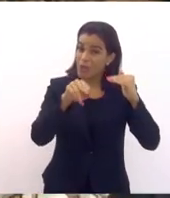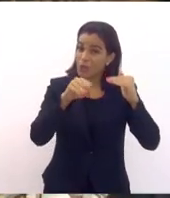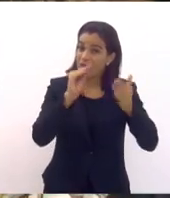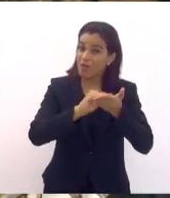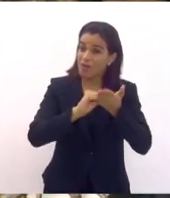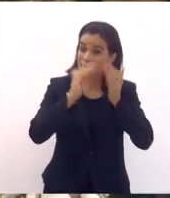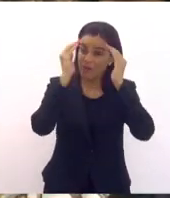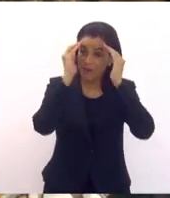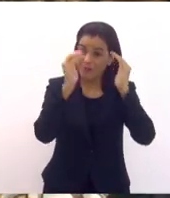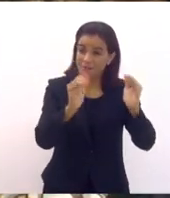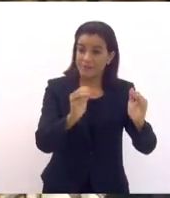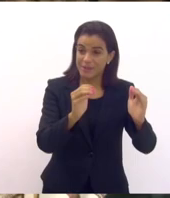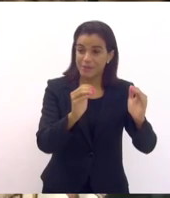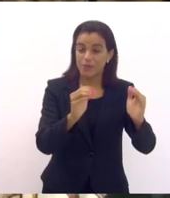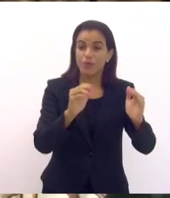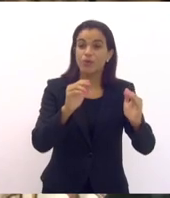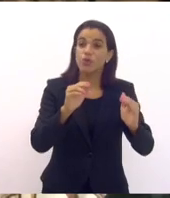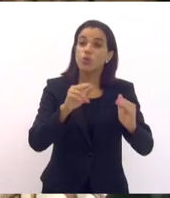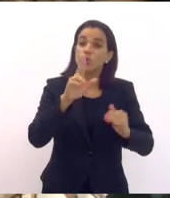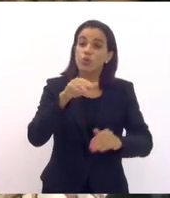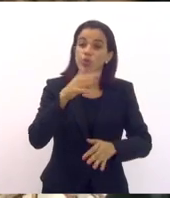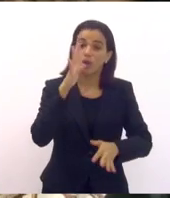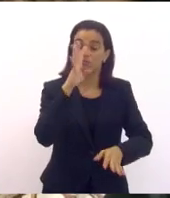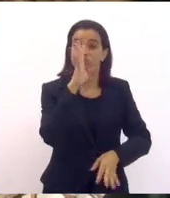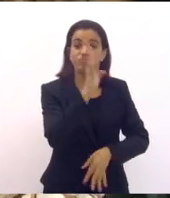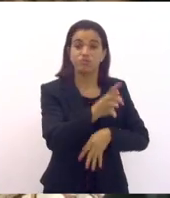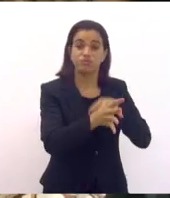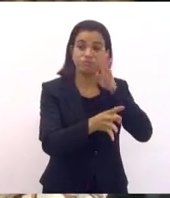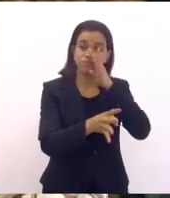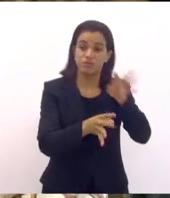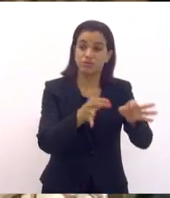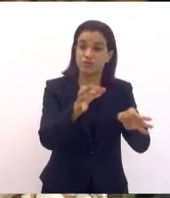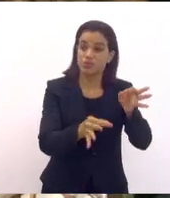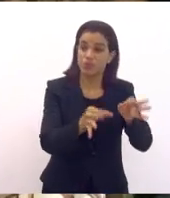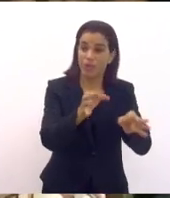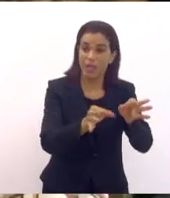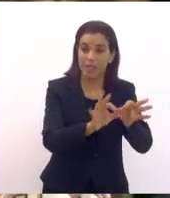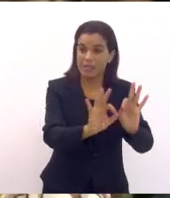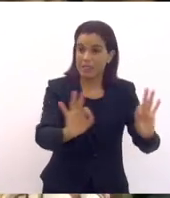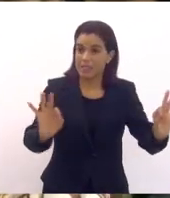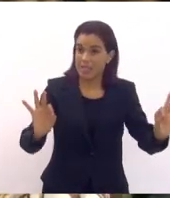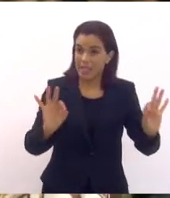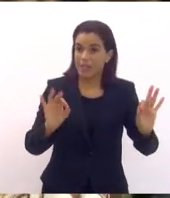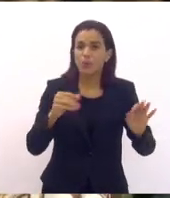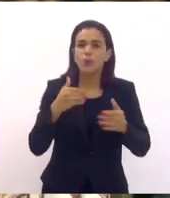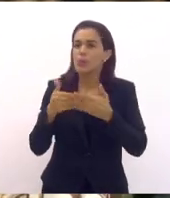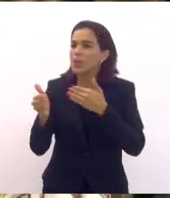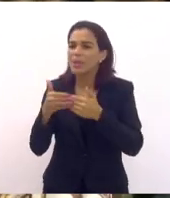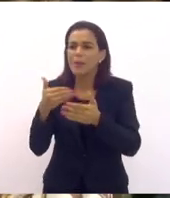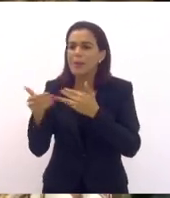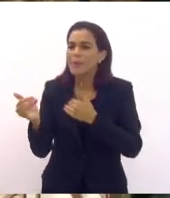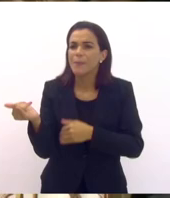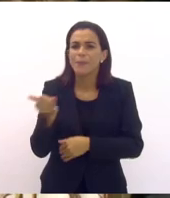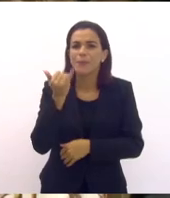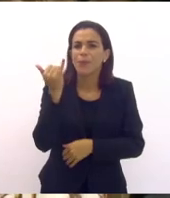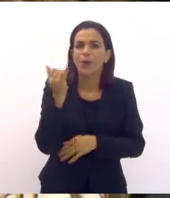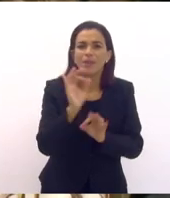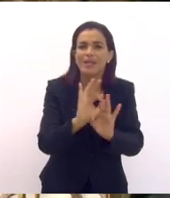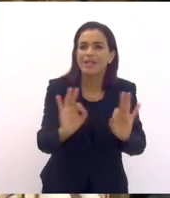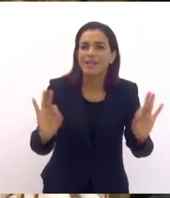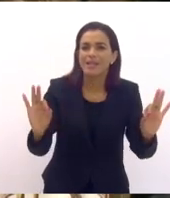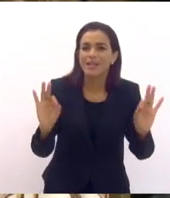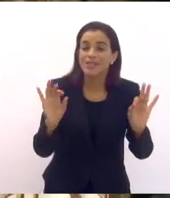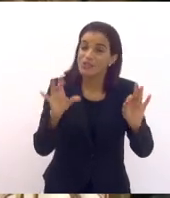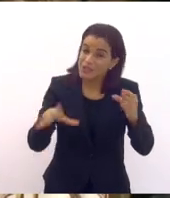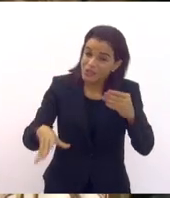desrespeitar nunca julgar porque nós não temos o direito de julgar ninguém não importa quem não importa quem e